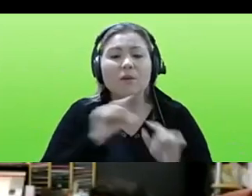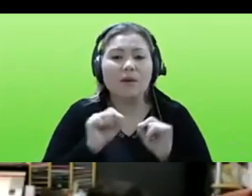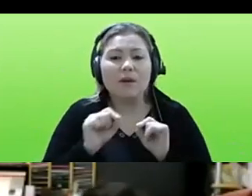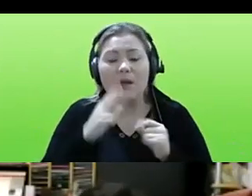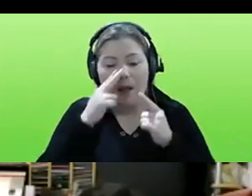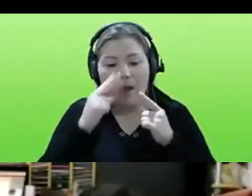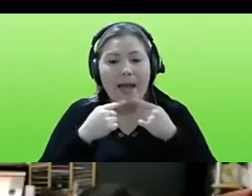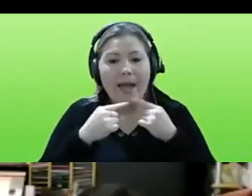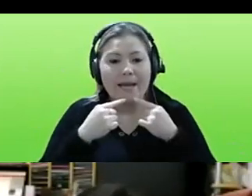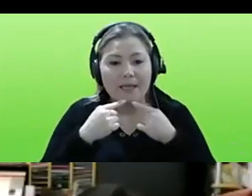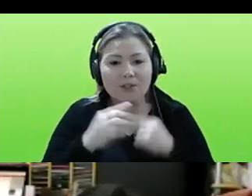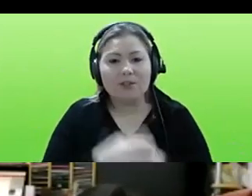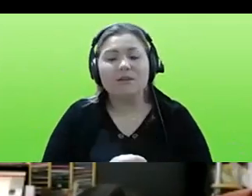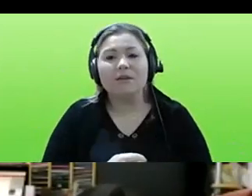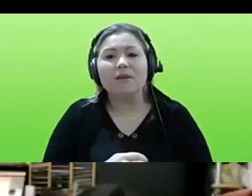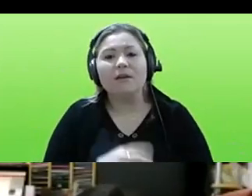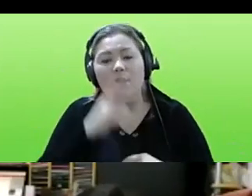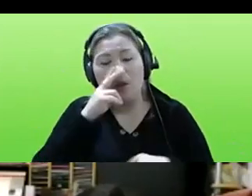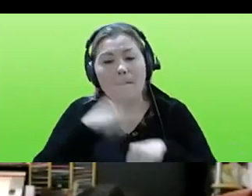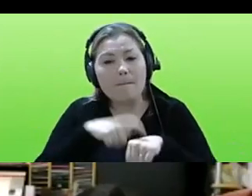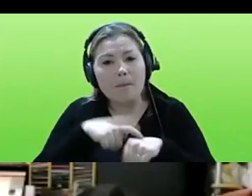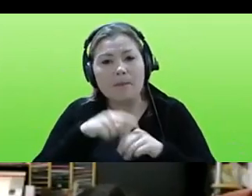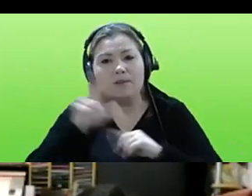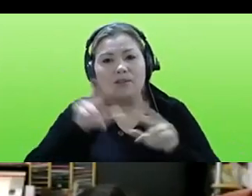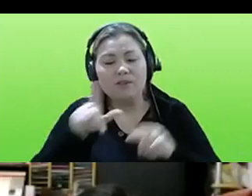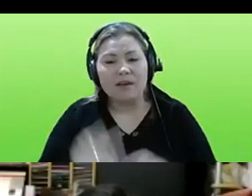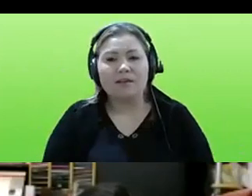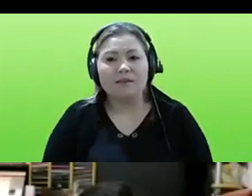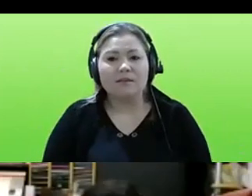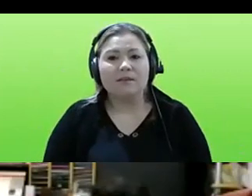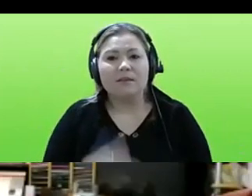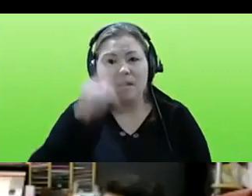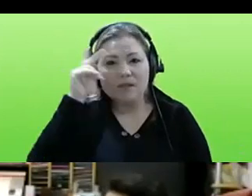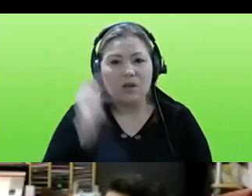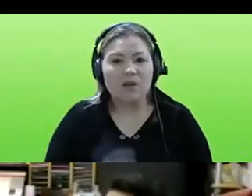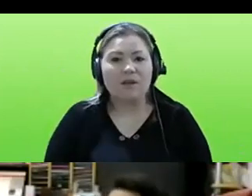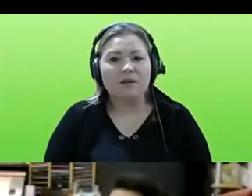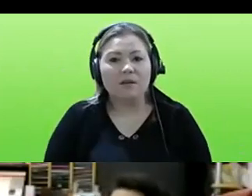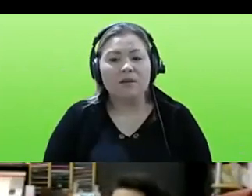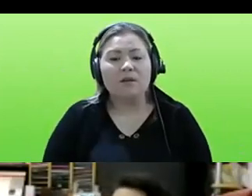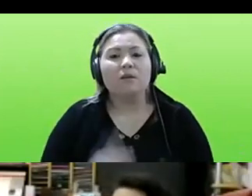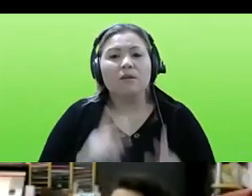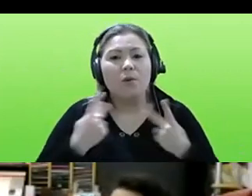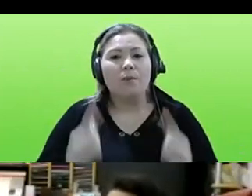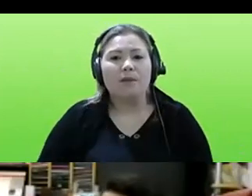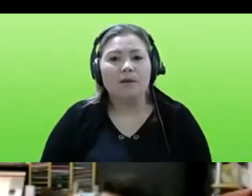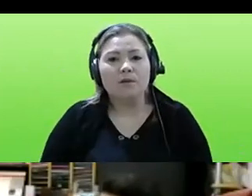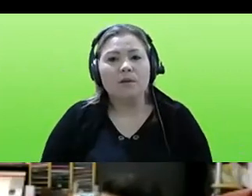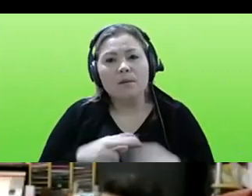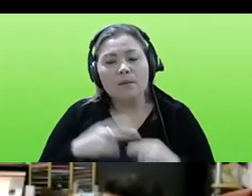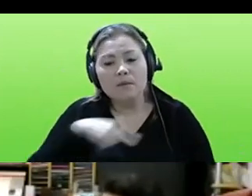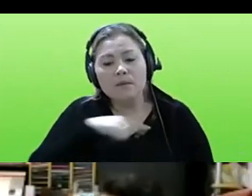crítica em momentos diferenciados da história da humanidade. Então, no nosso caso, nós